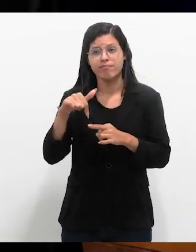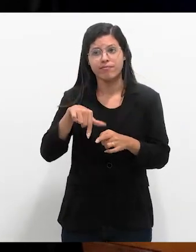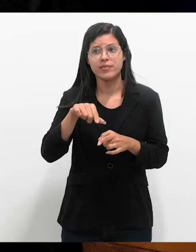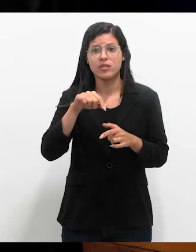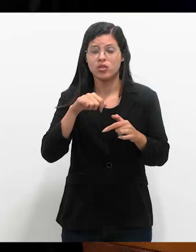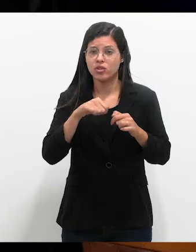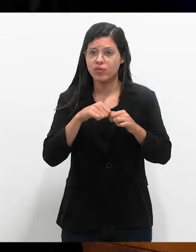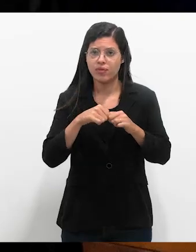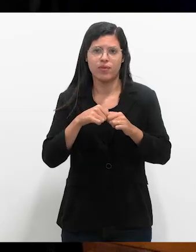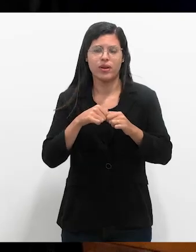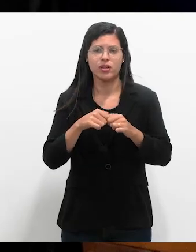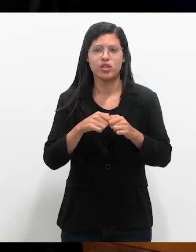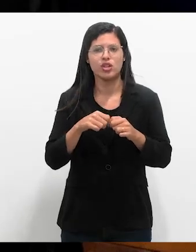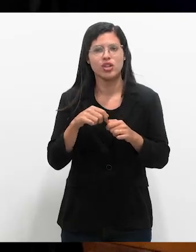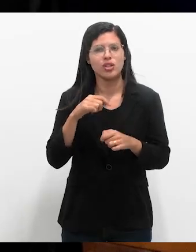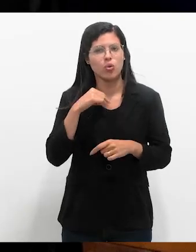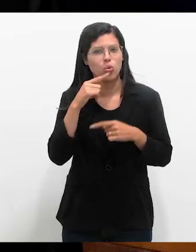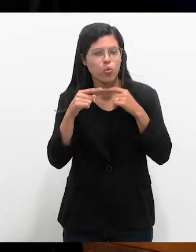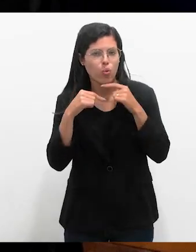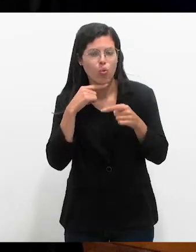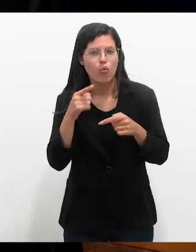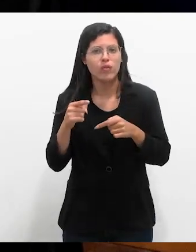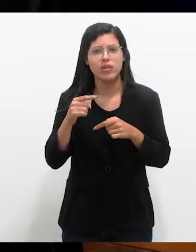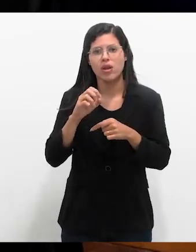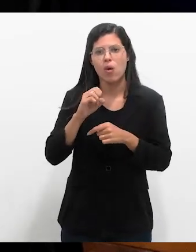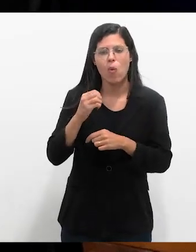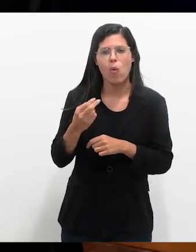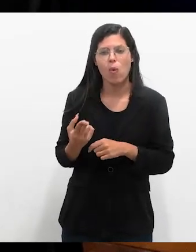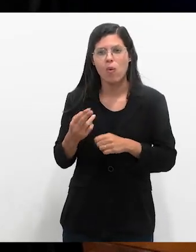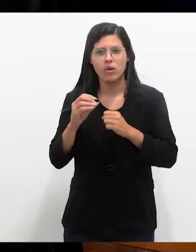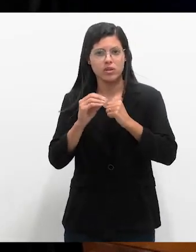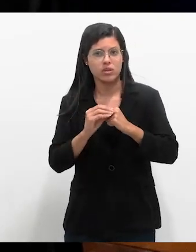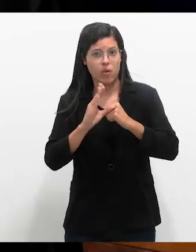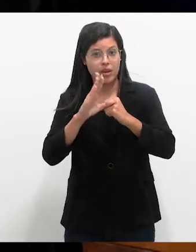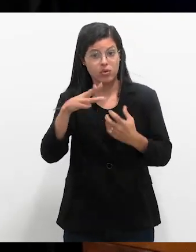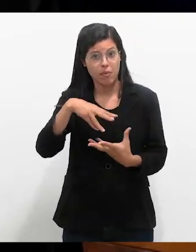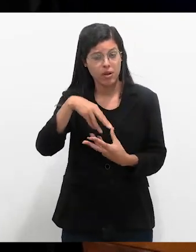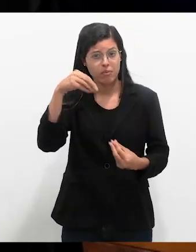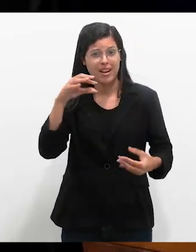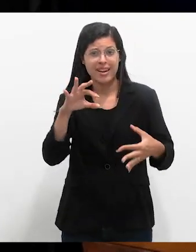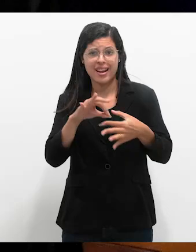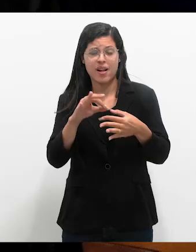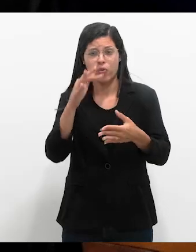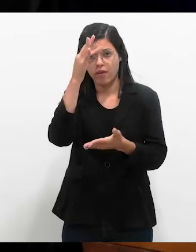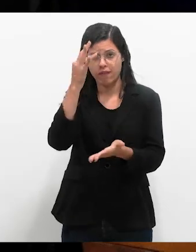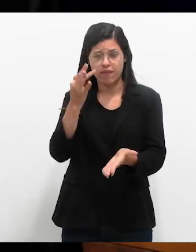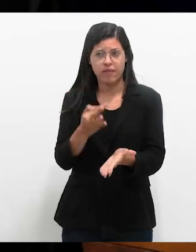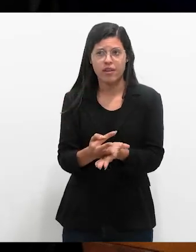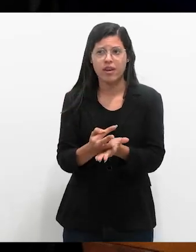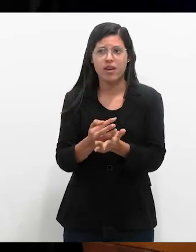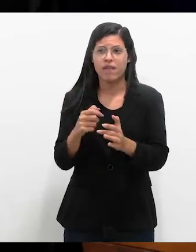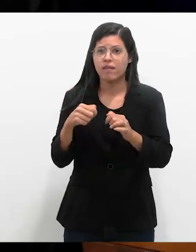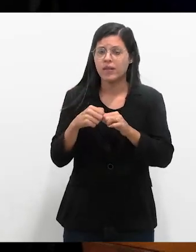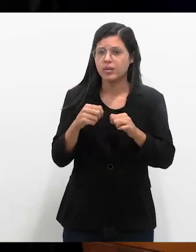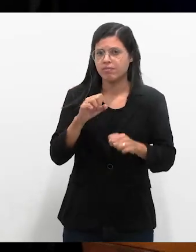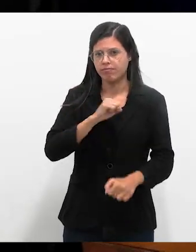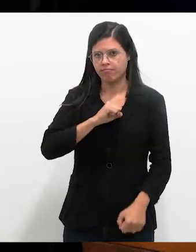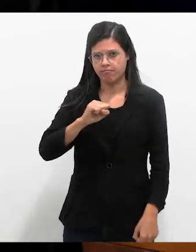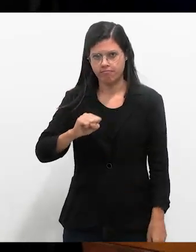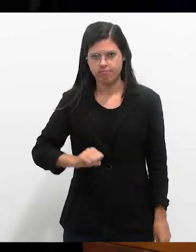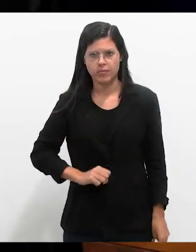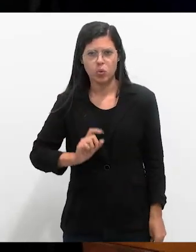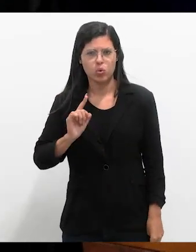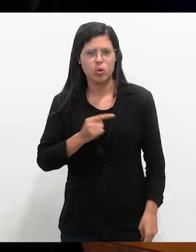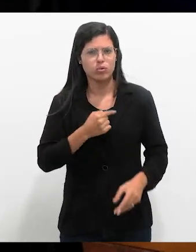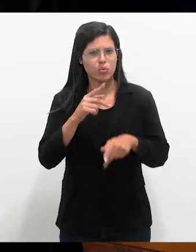de Ifá. Tirar essas dúvidas ou tirar um conhecimento abstrato ligado à fé, vai fazer com que os nossos sacerdotes, o